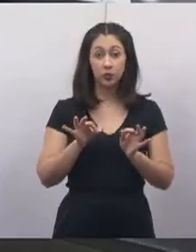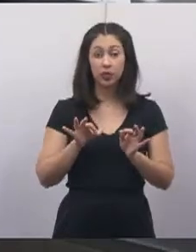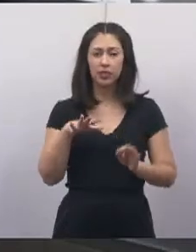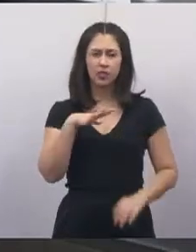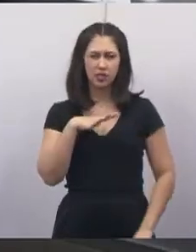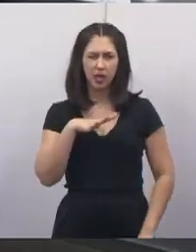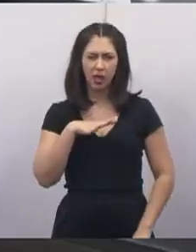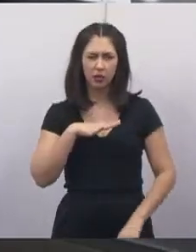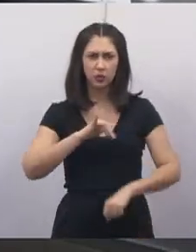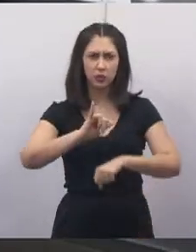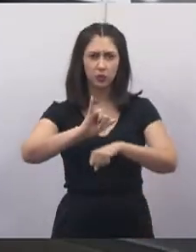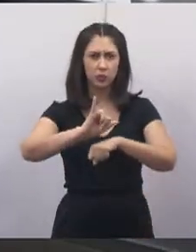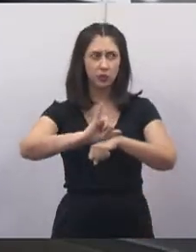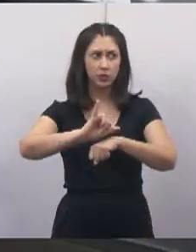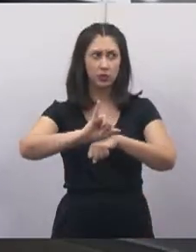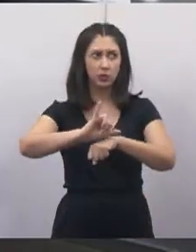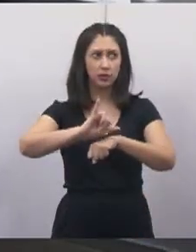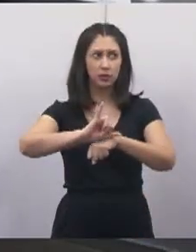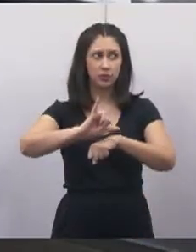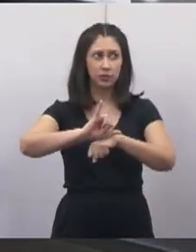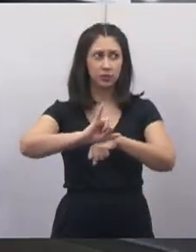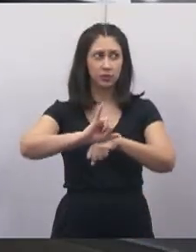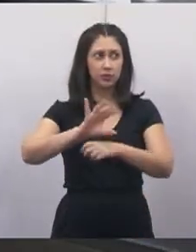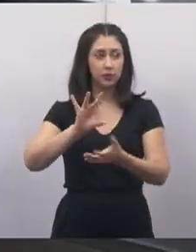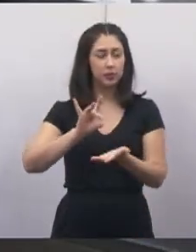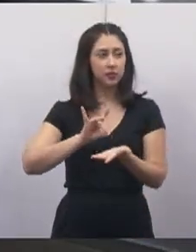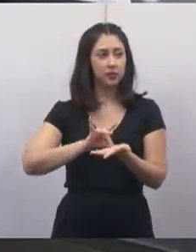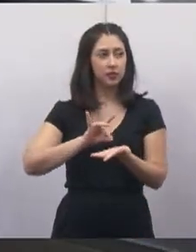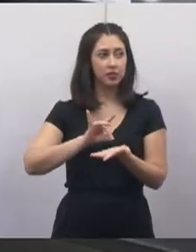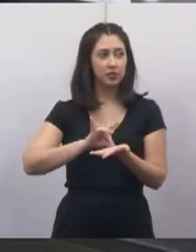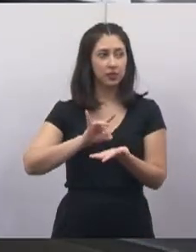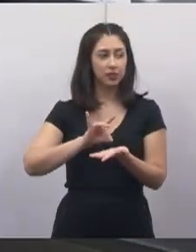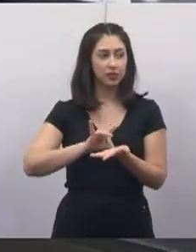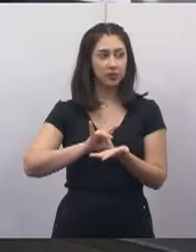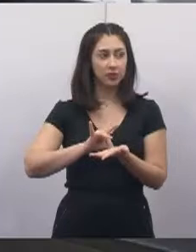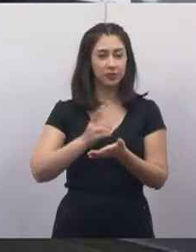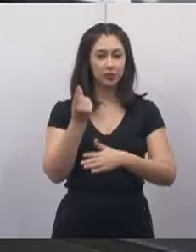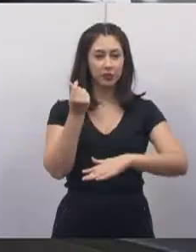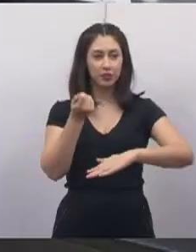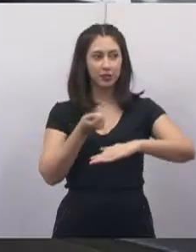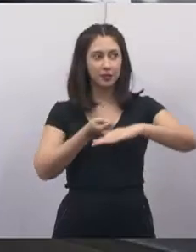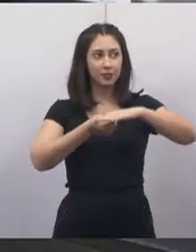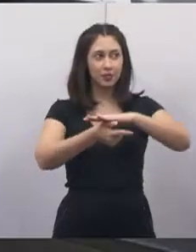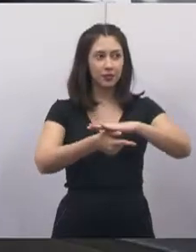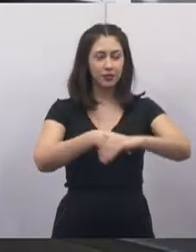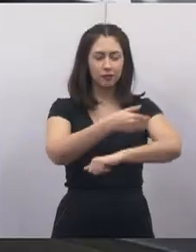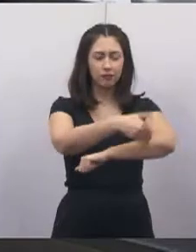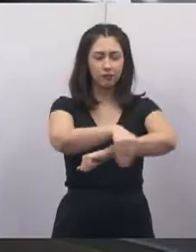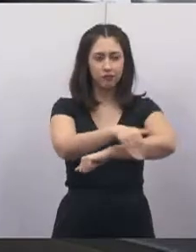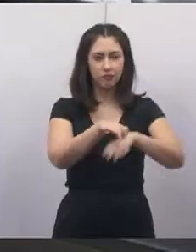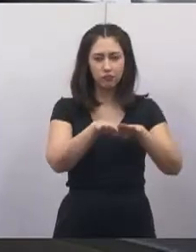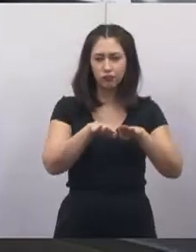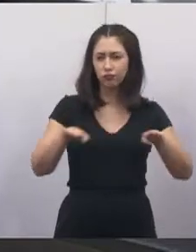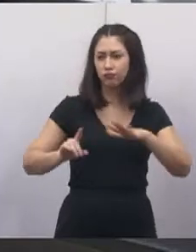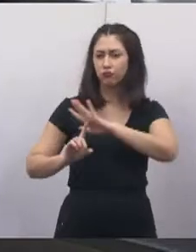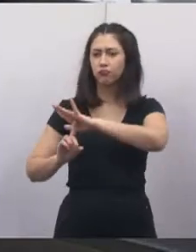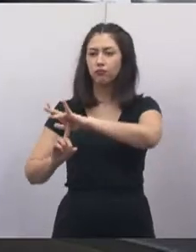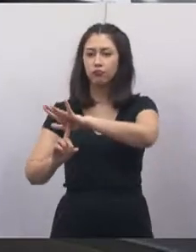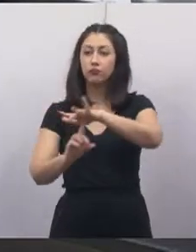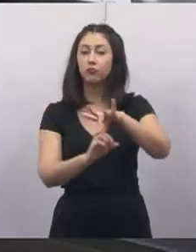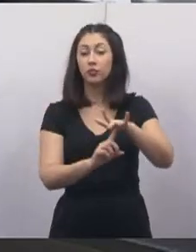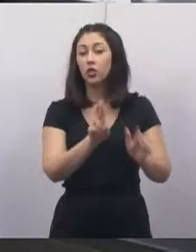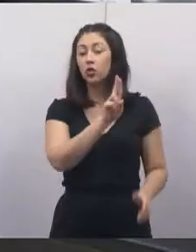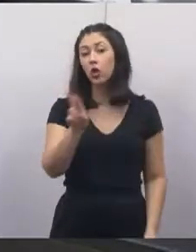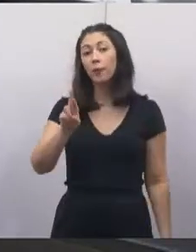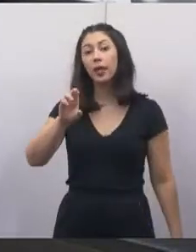cidade seja realmente, não é, investido ali nas calçadas, nas praças, que é o Renova